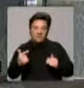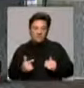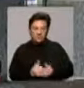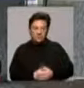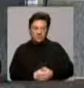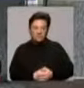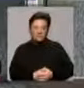1,329